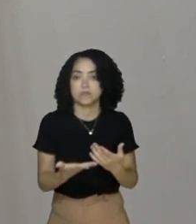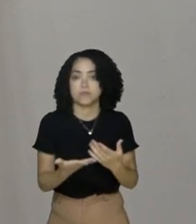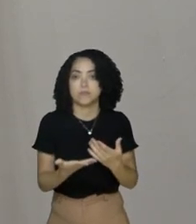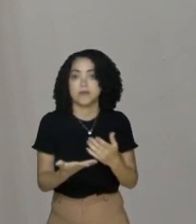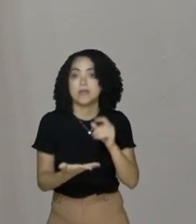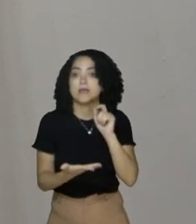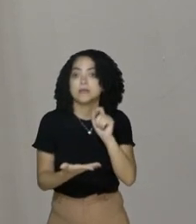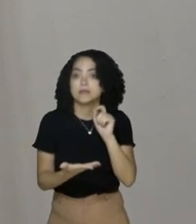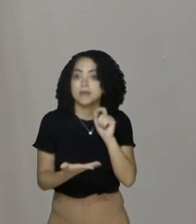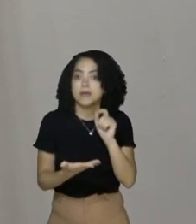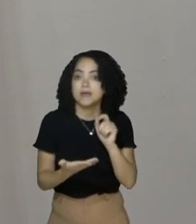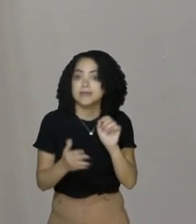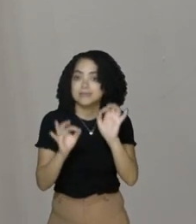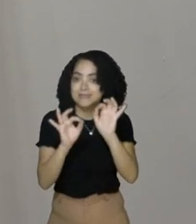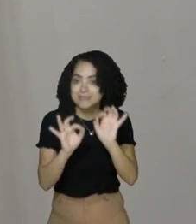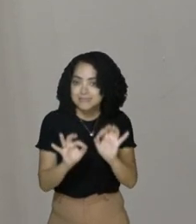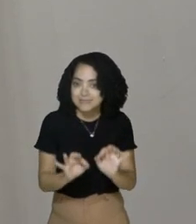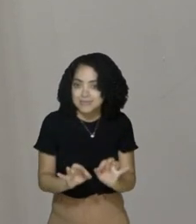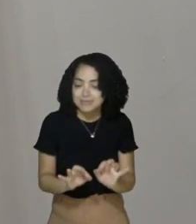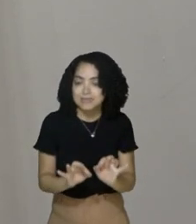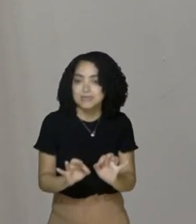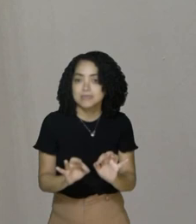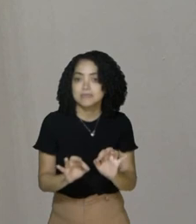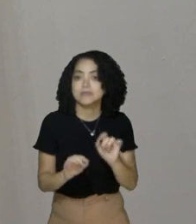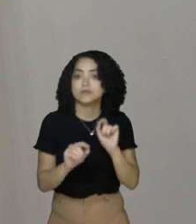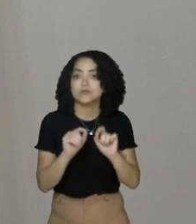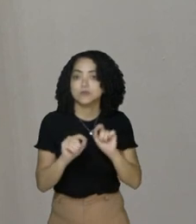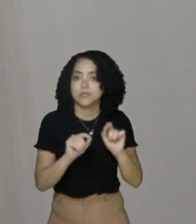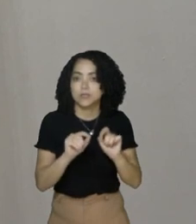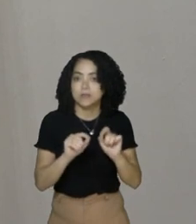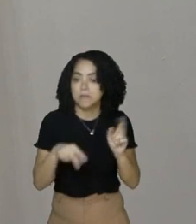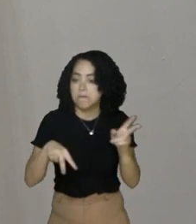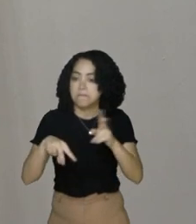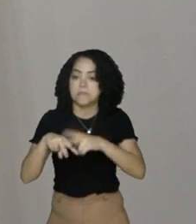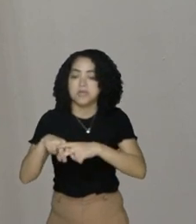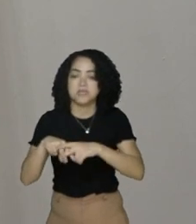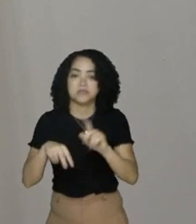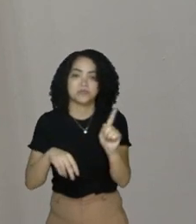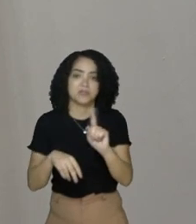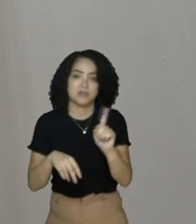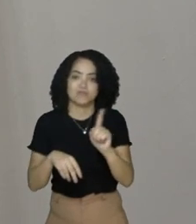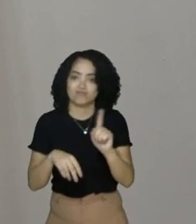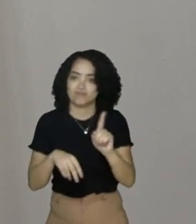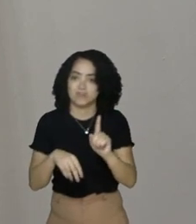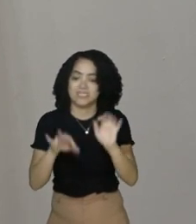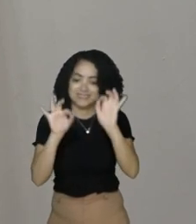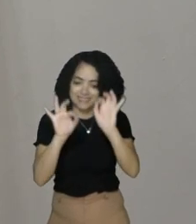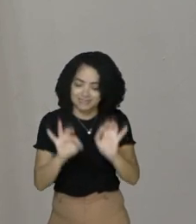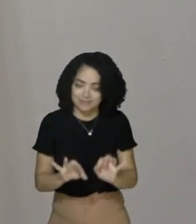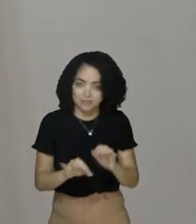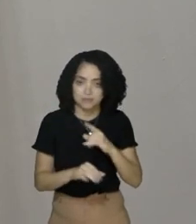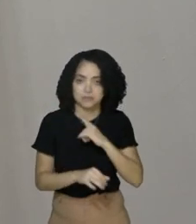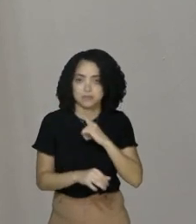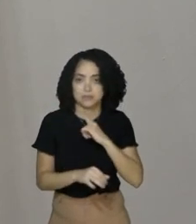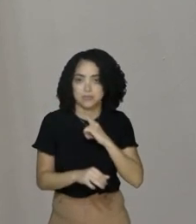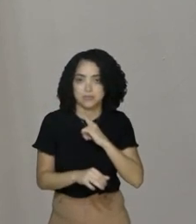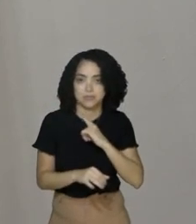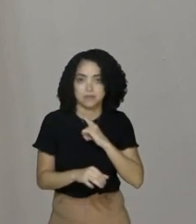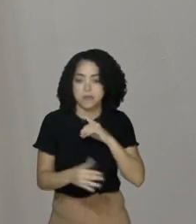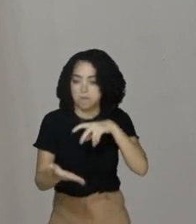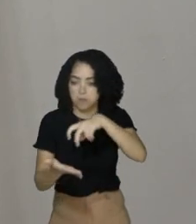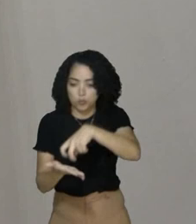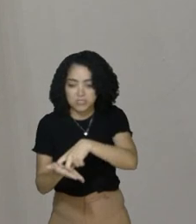que é a certeza da impunidade. É a absoluta certeza que não serão